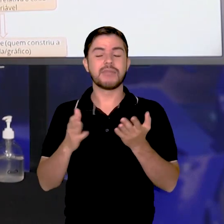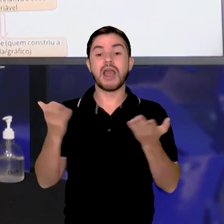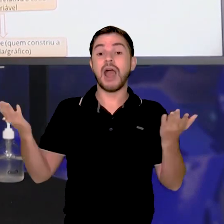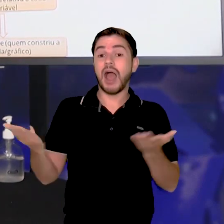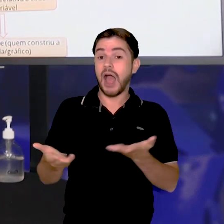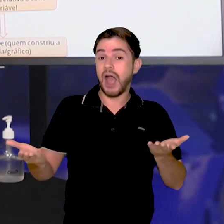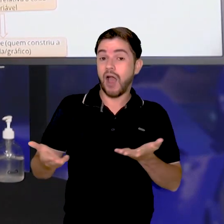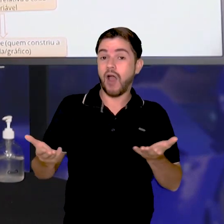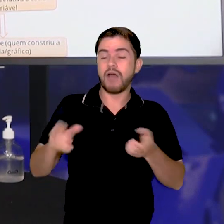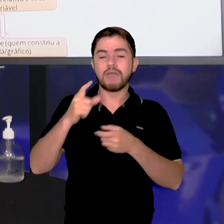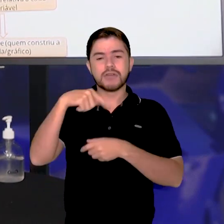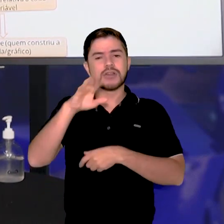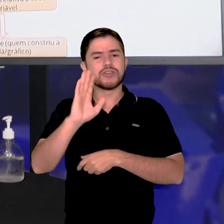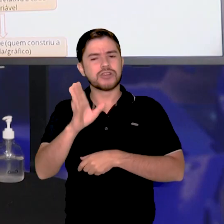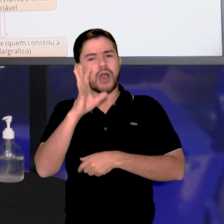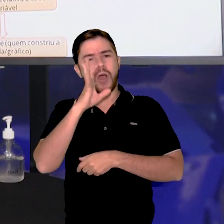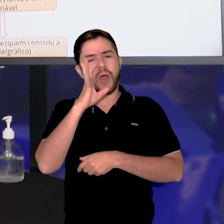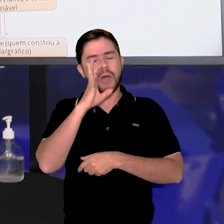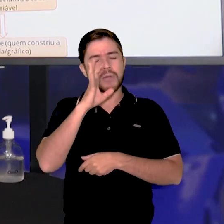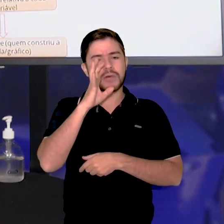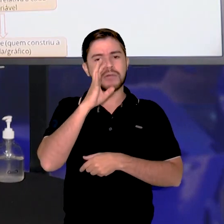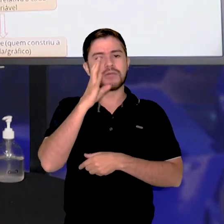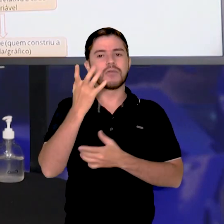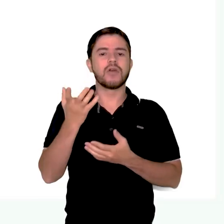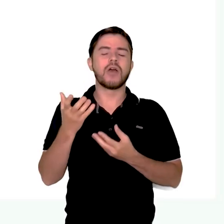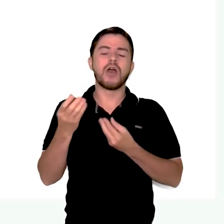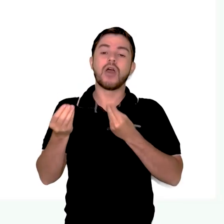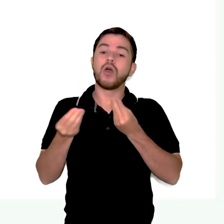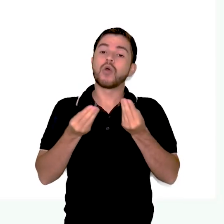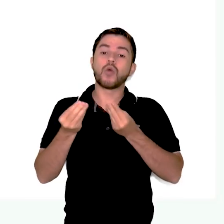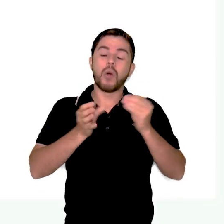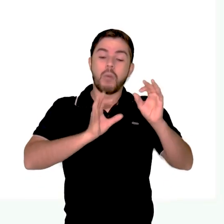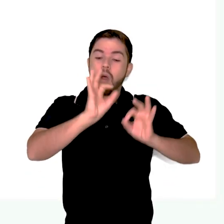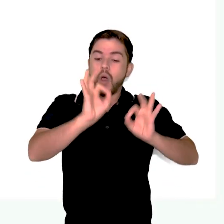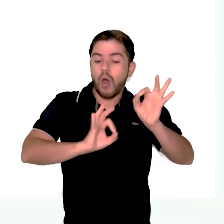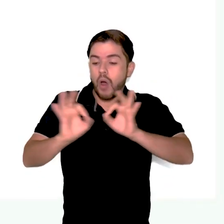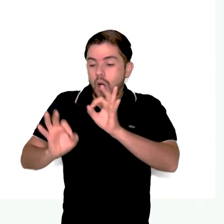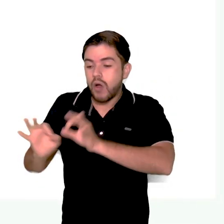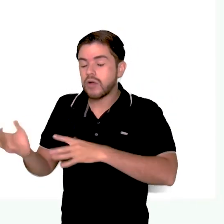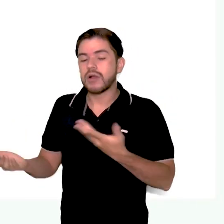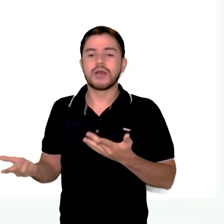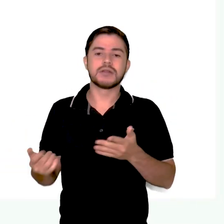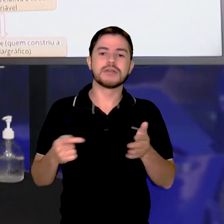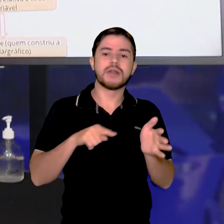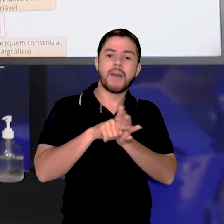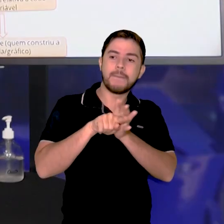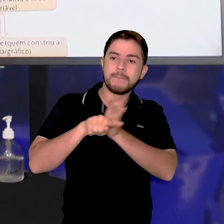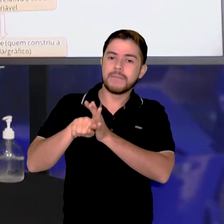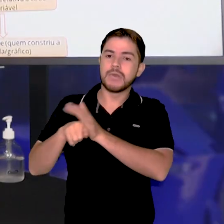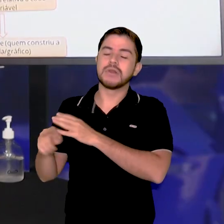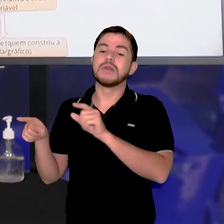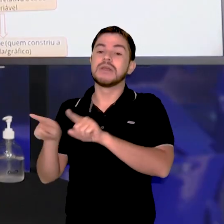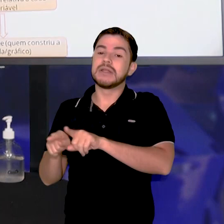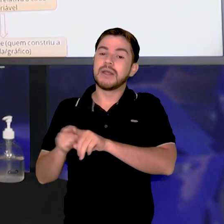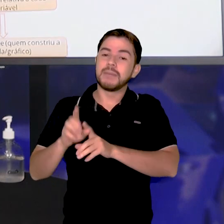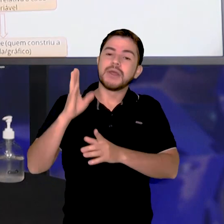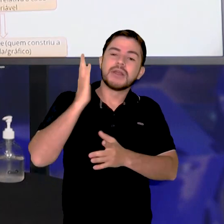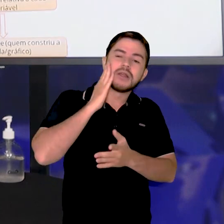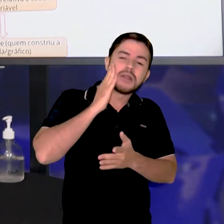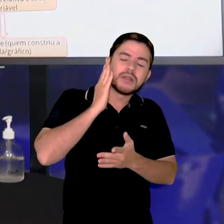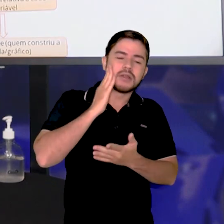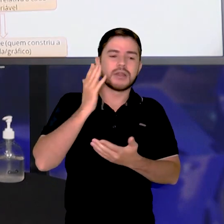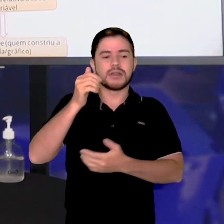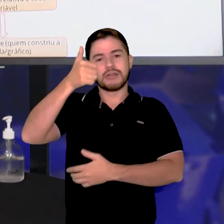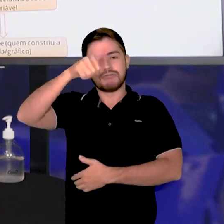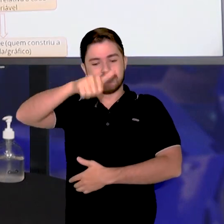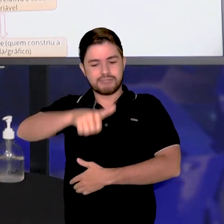aula, como vocês observaram, a gente focou na organização desses dados da pesquisa e na interpretação e análise